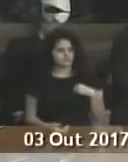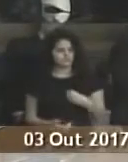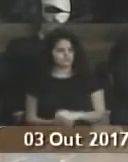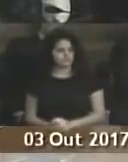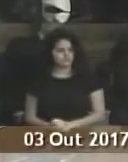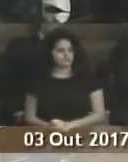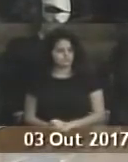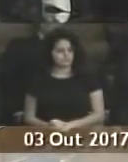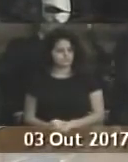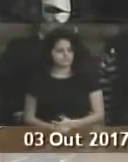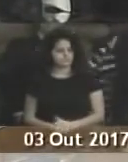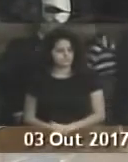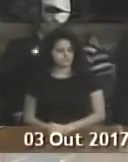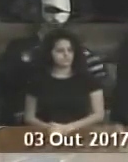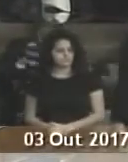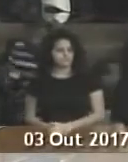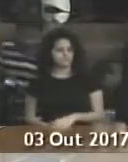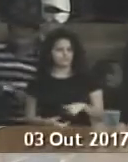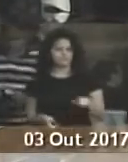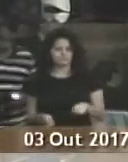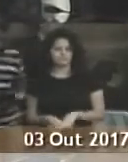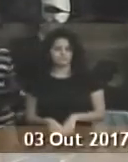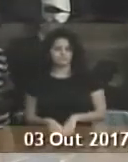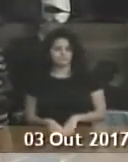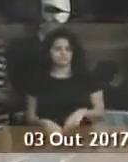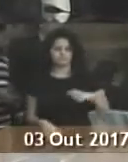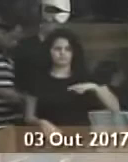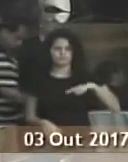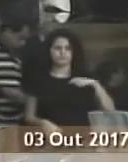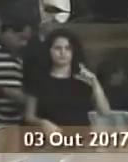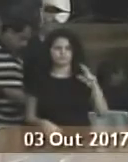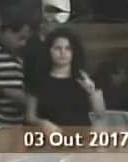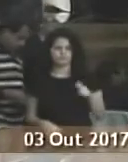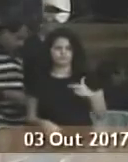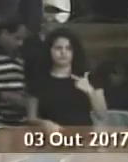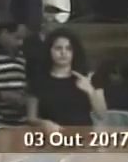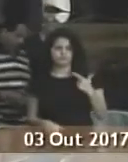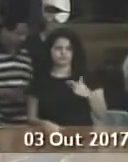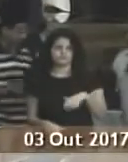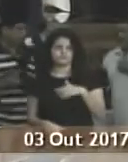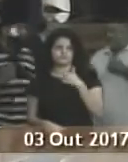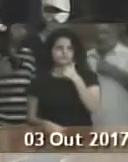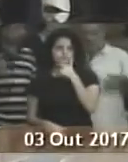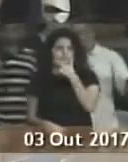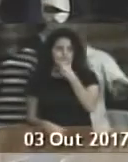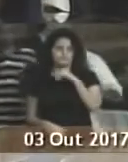Mas os dois são pais, que tratam muito bem. Corrigindo.